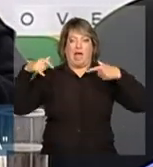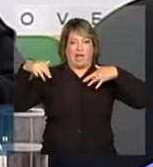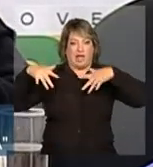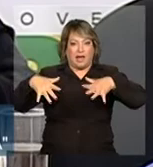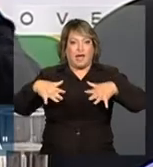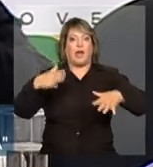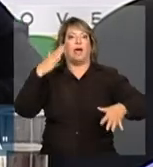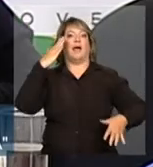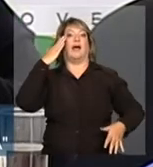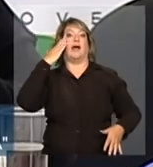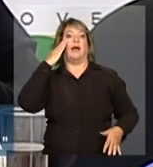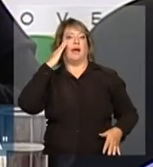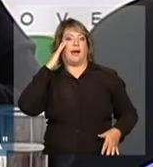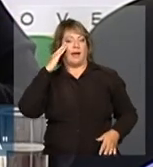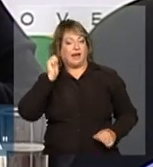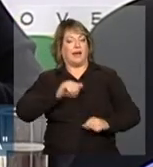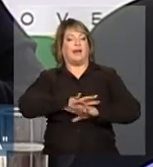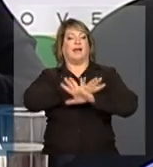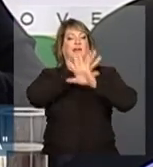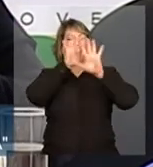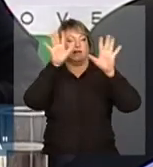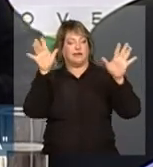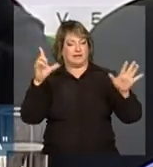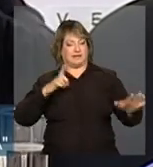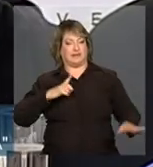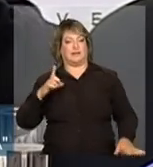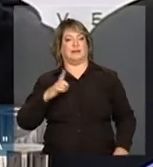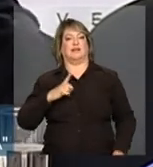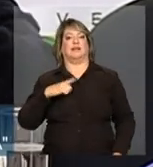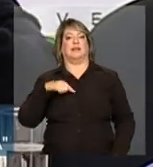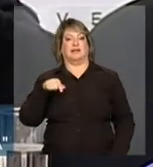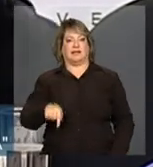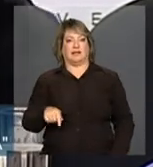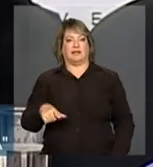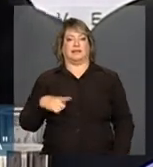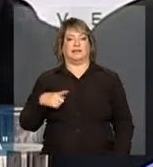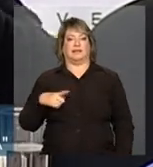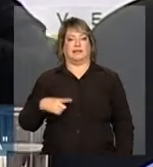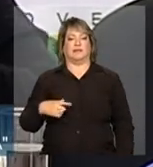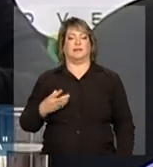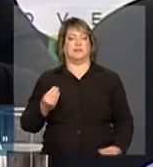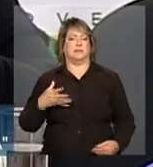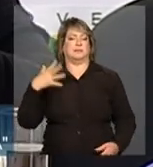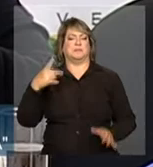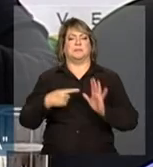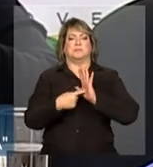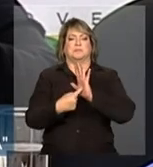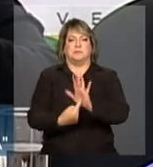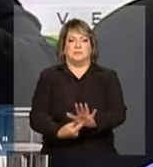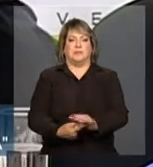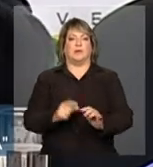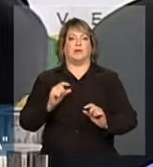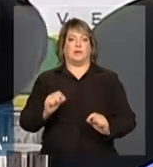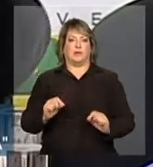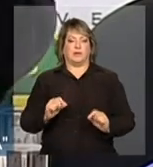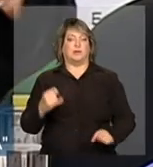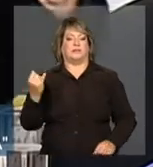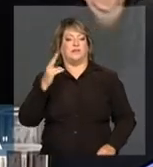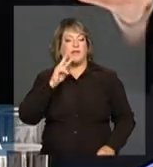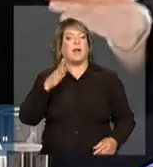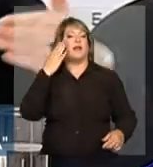acuidade isso após as manifestações que tiveram um discurso muito menos difuso do